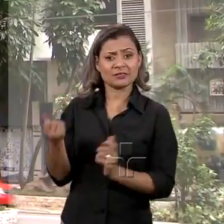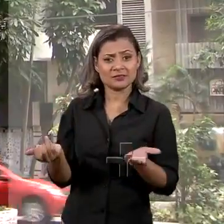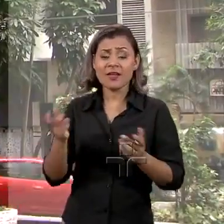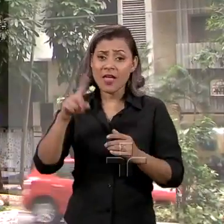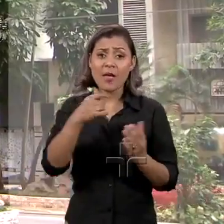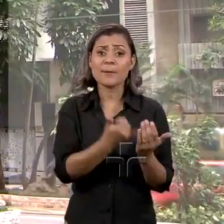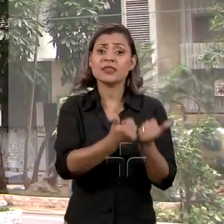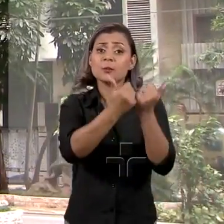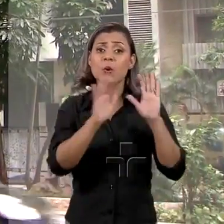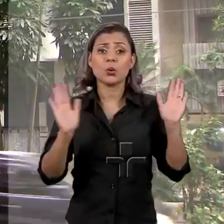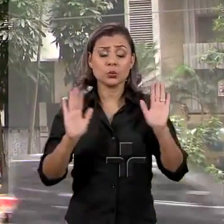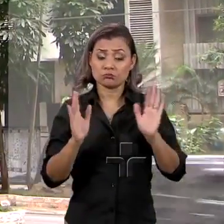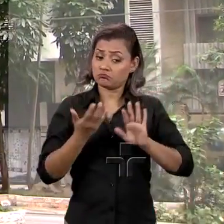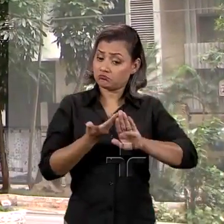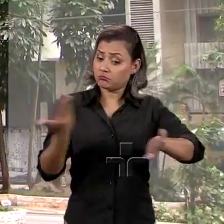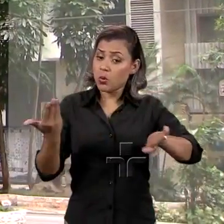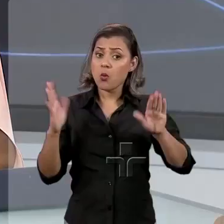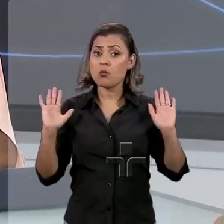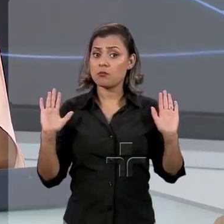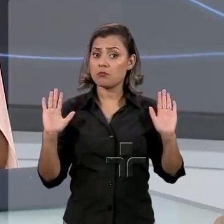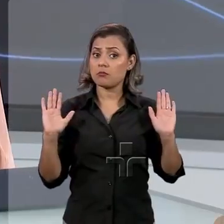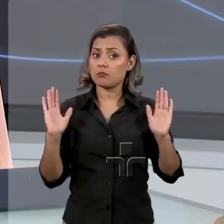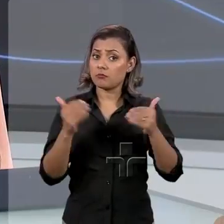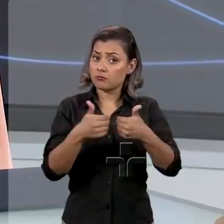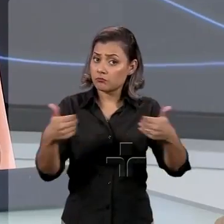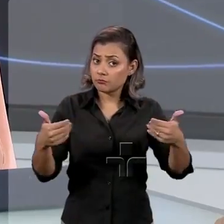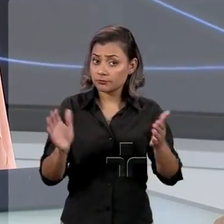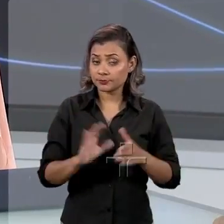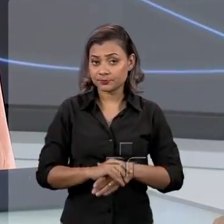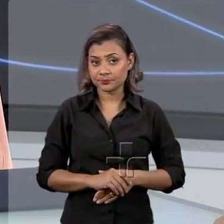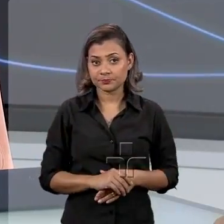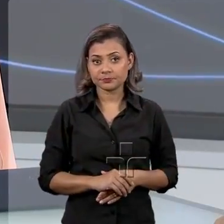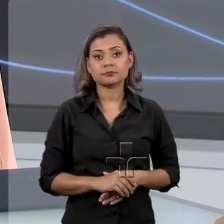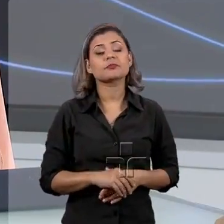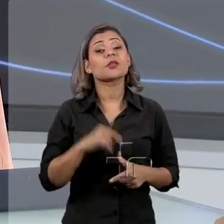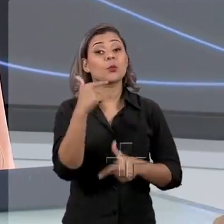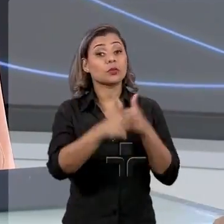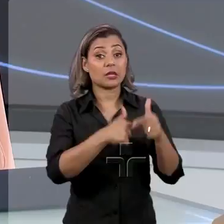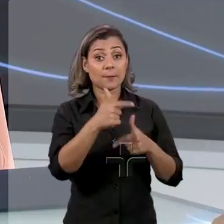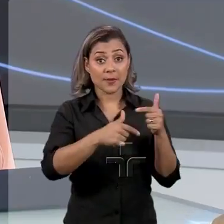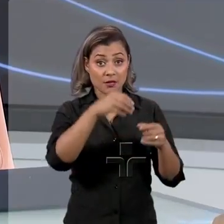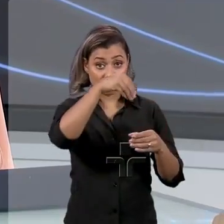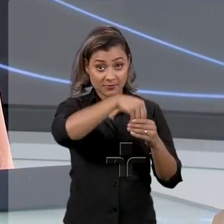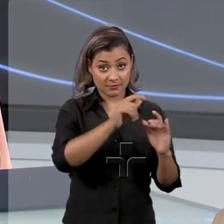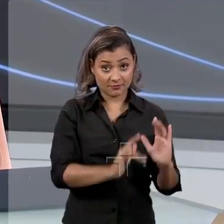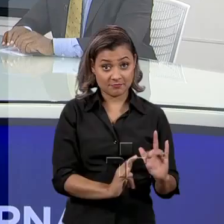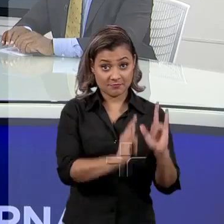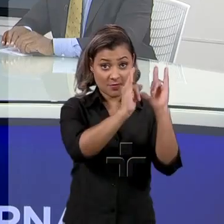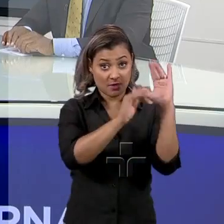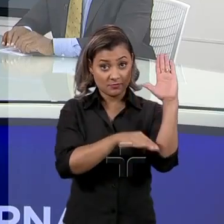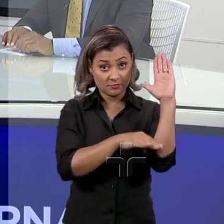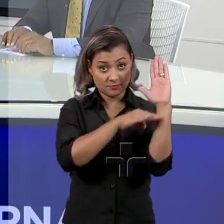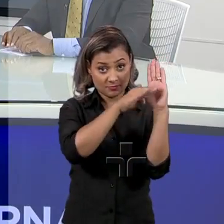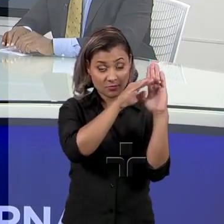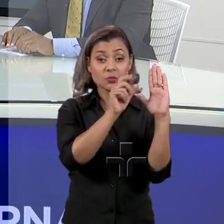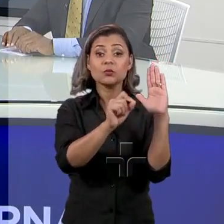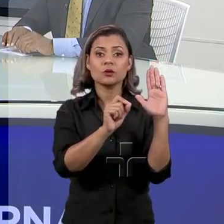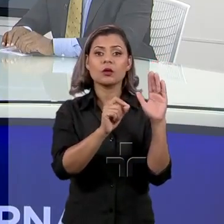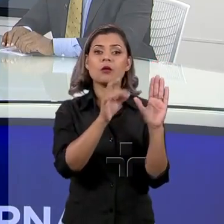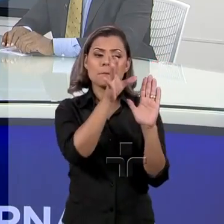patrimônio, você investiu os seus sonhos ali. Bom, o trabalho do síndico ele é muito criterioso e não pode ser feito de